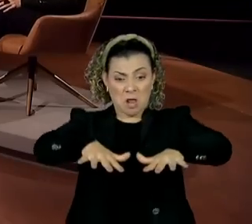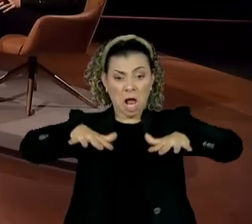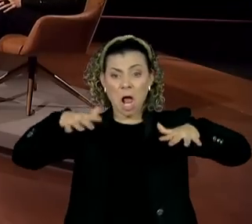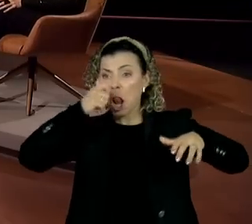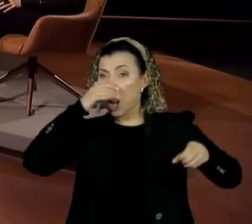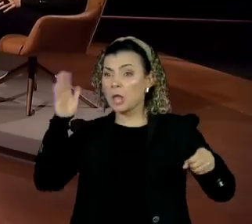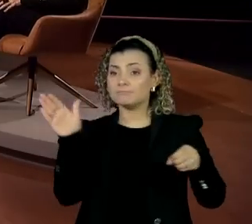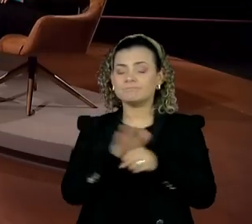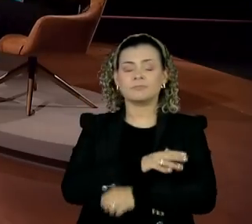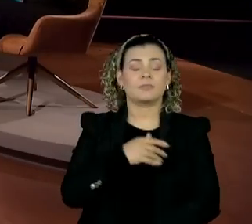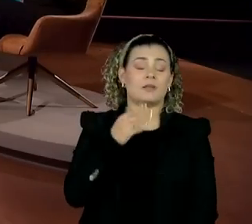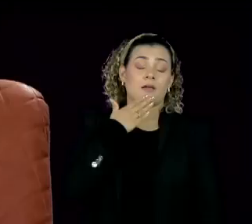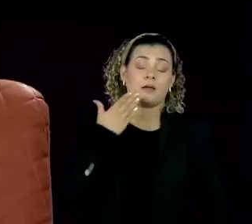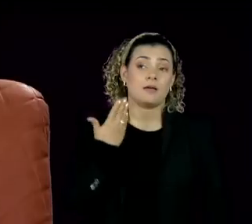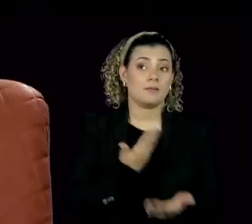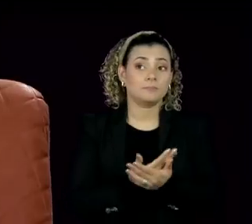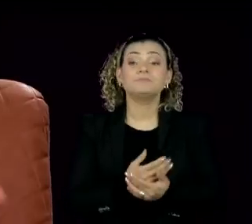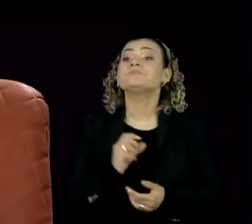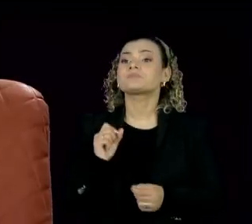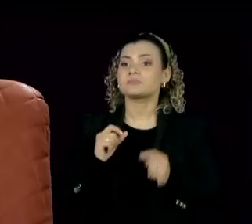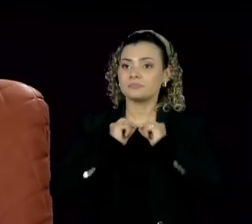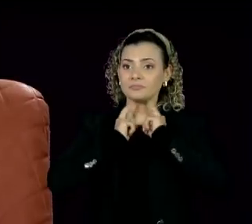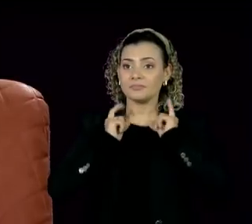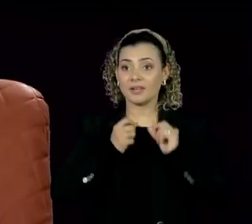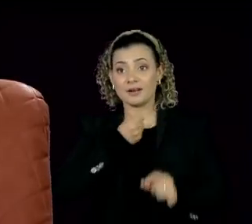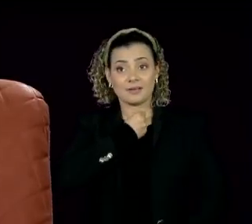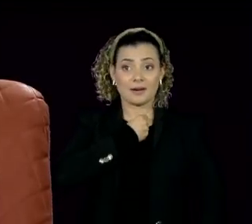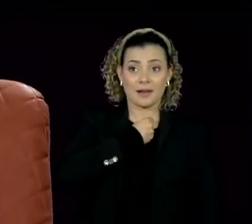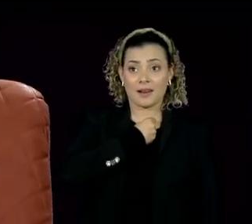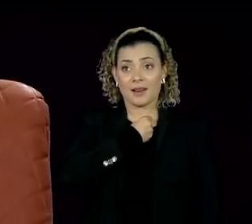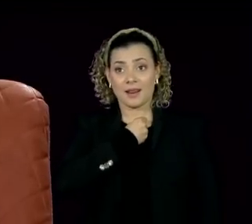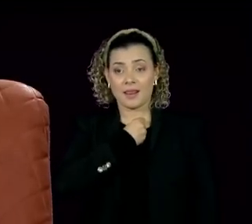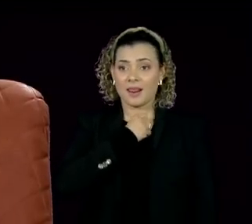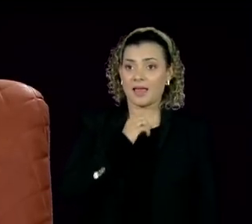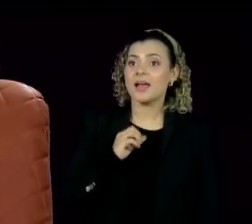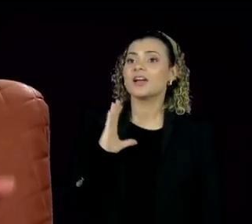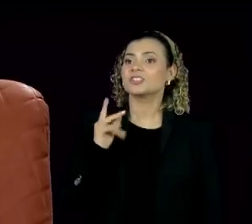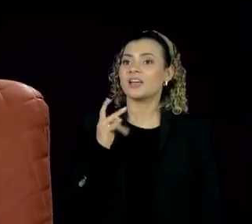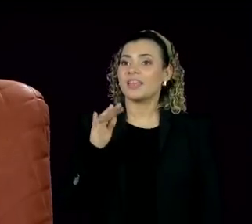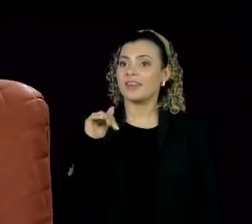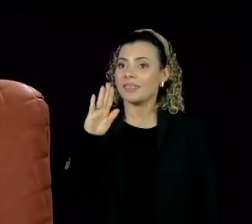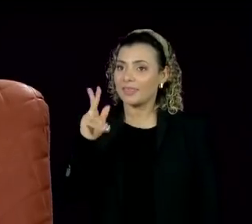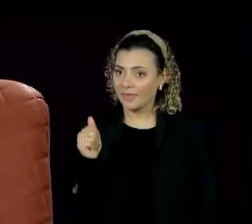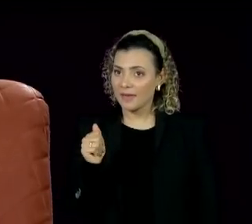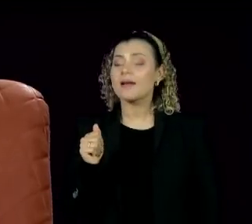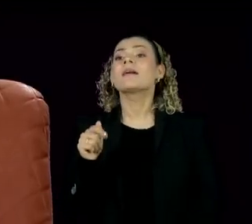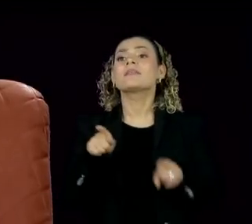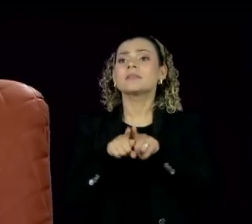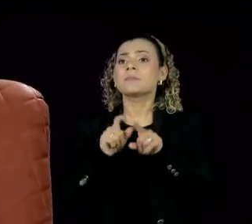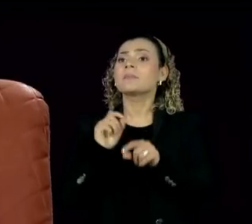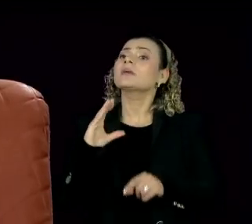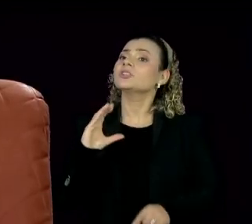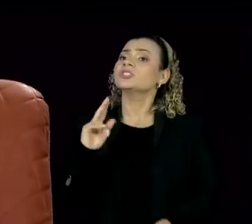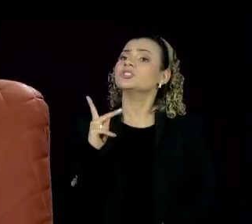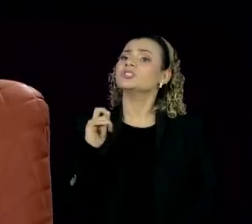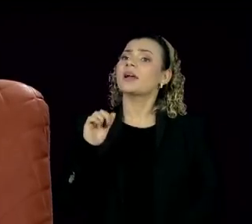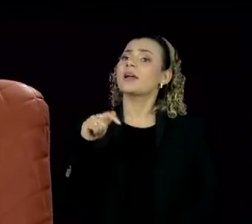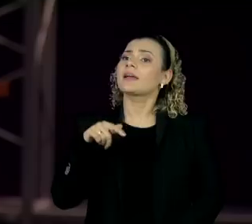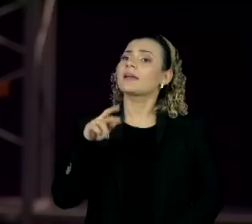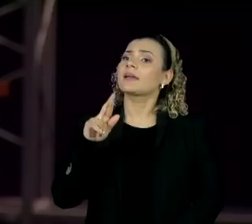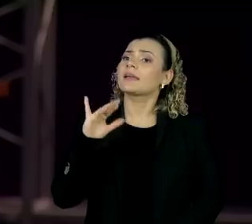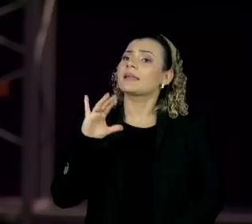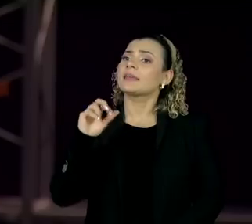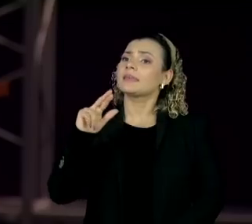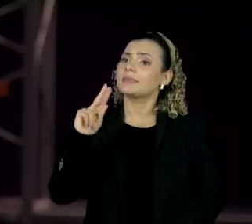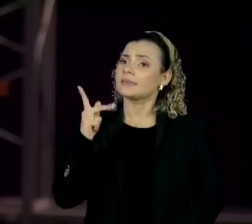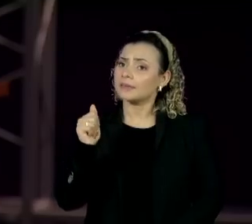negócio impressionante, no Chacrinha todos os fins de semana, aparecendo em todas as mídias, fazendo show à beça, mas ainda com uma